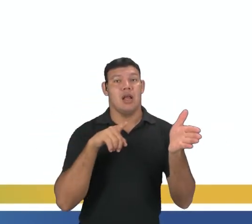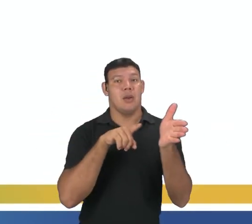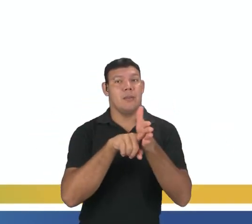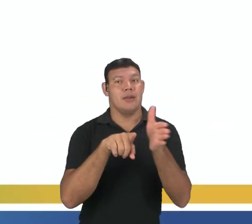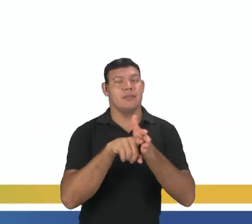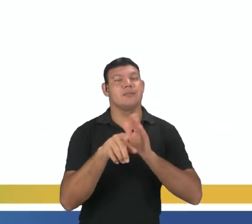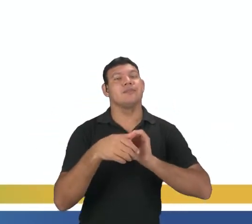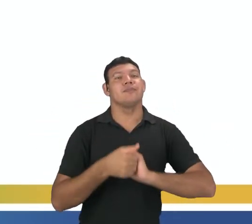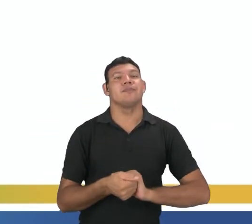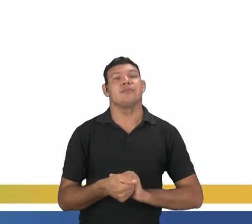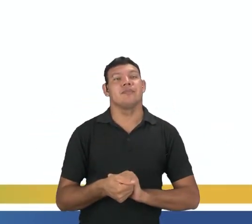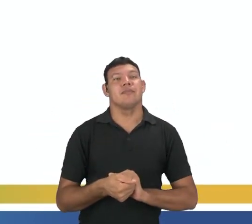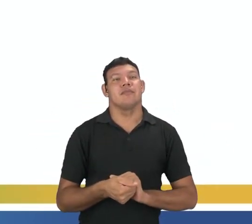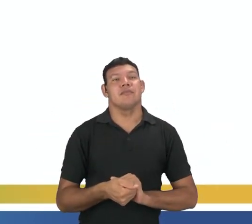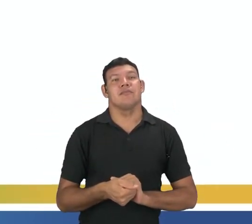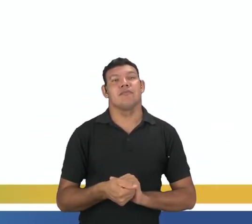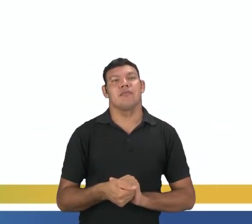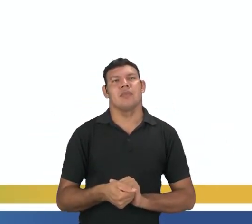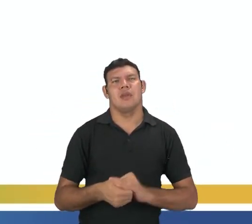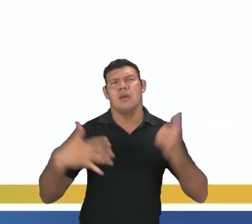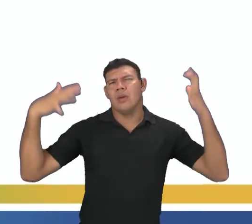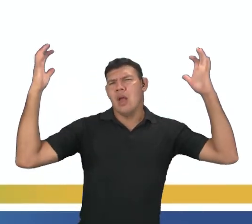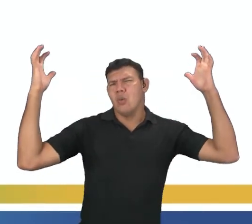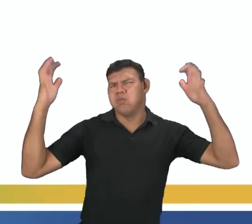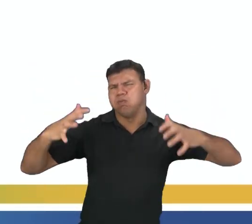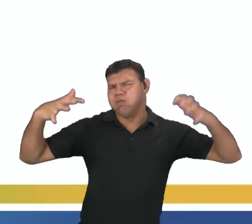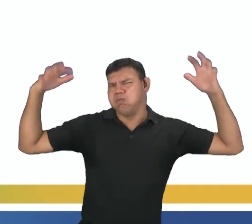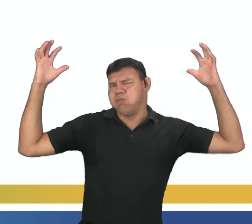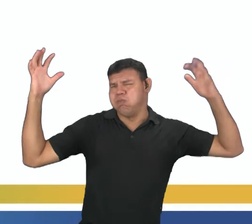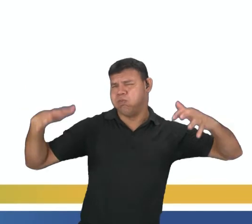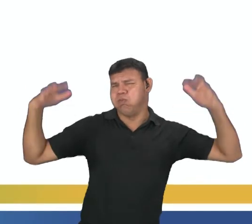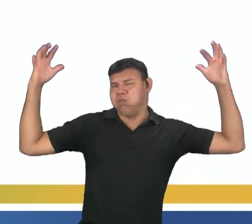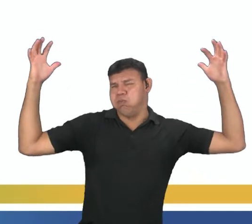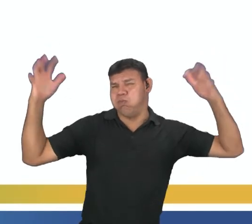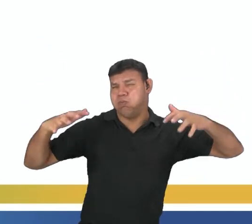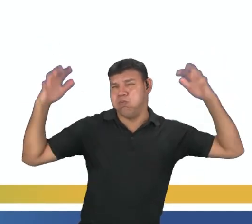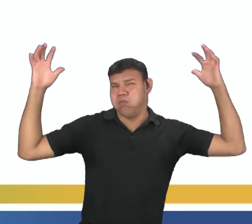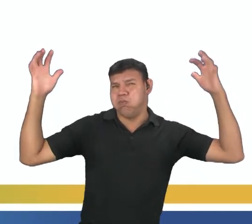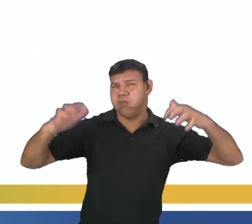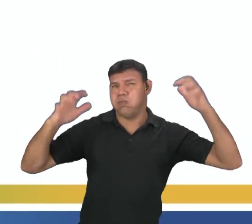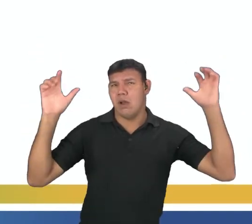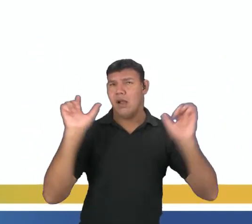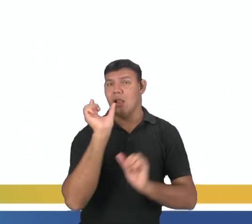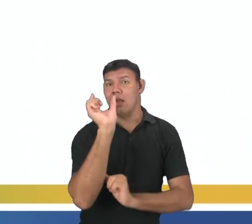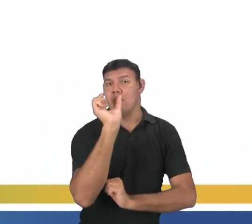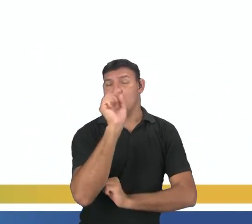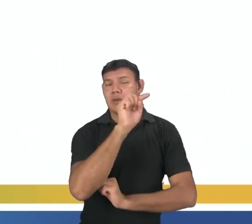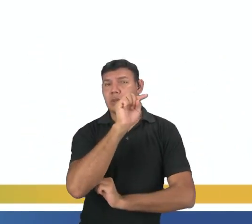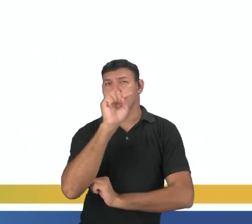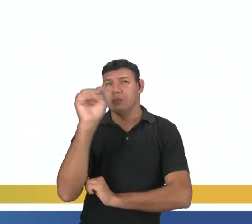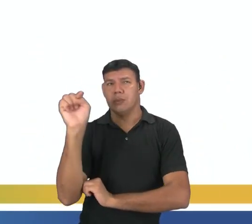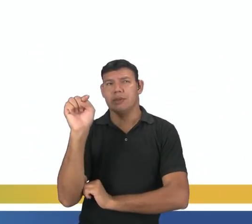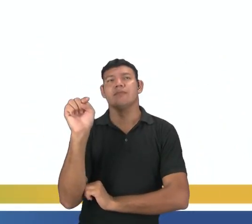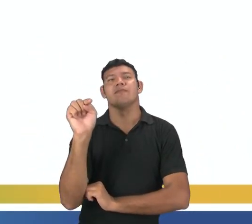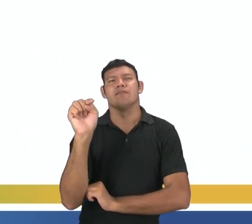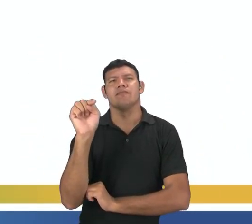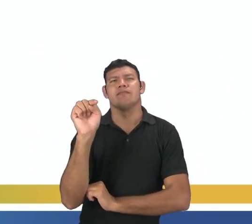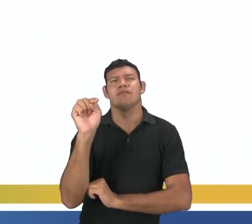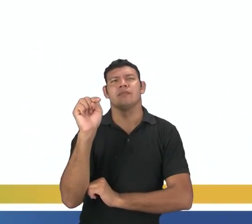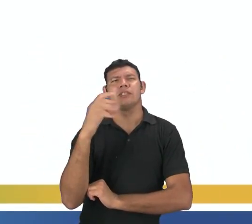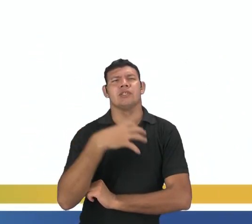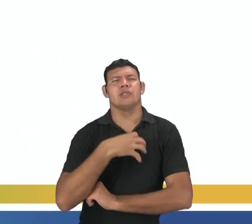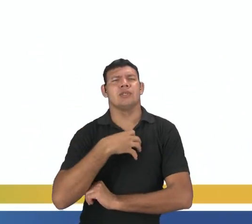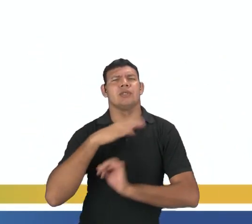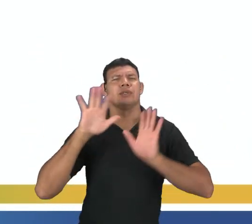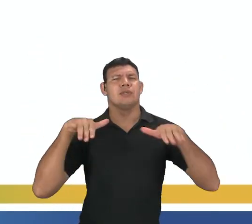alternativa. Em chovia desabaladamente. A palavra grifada tem o sentido